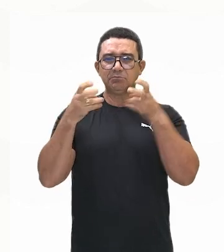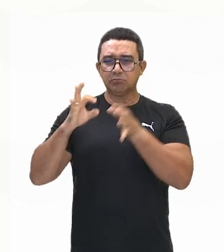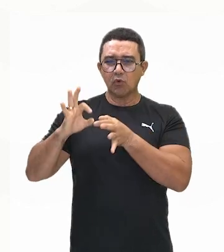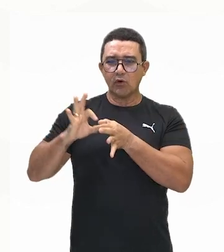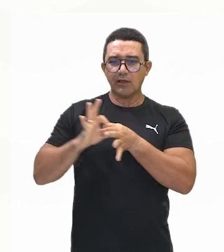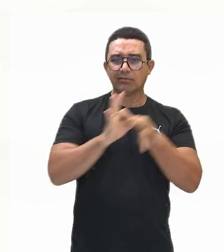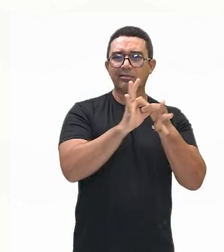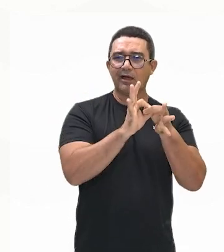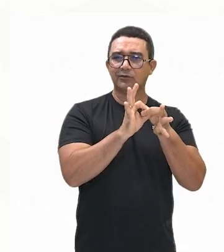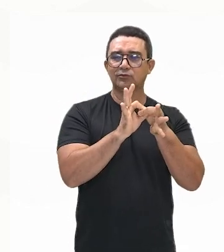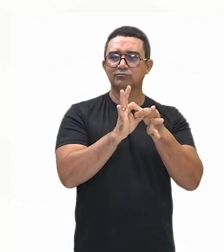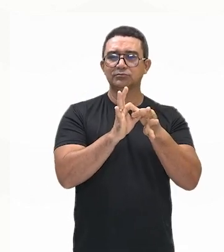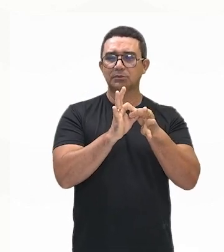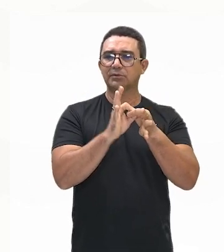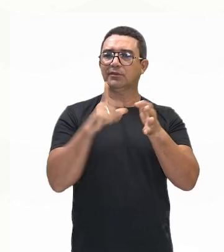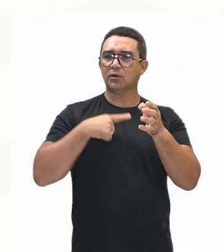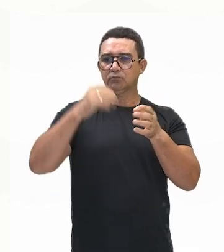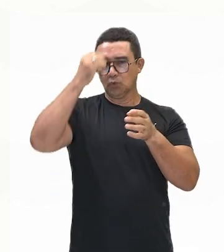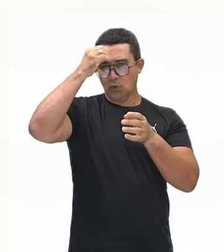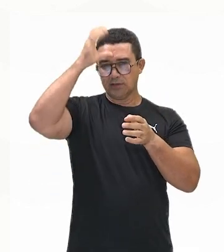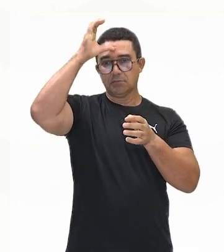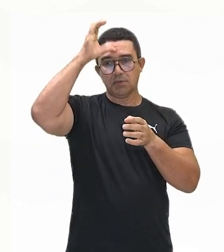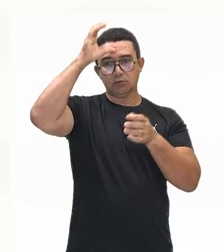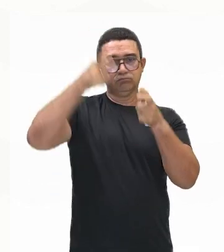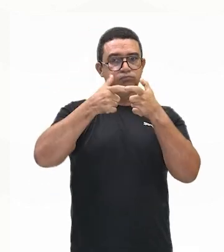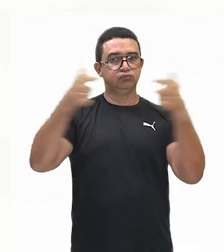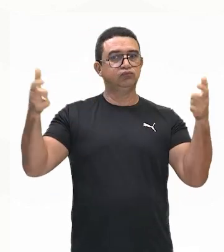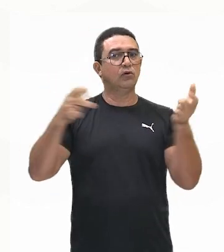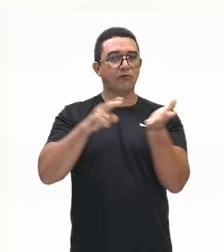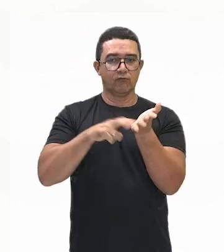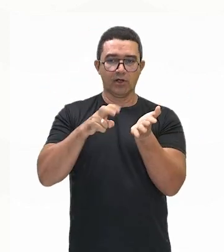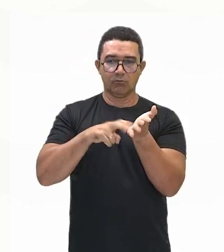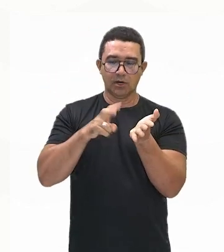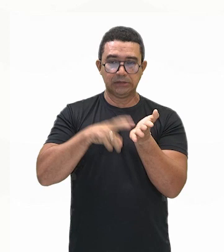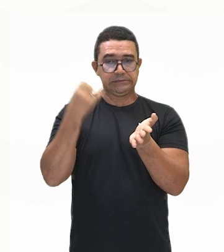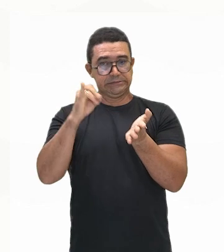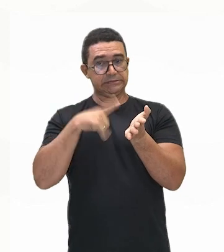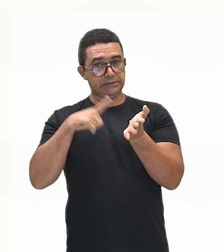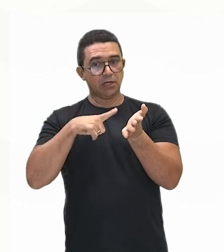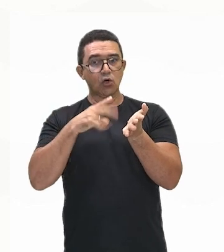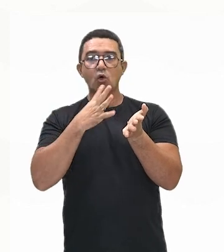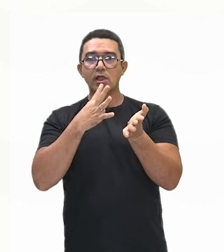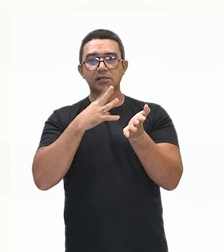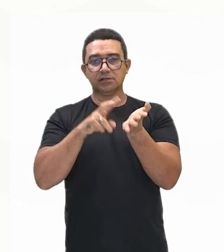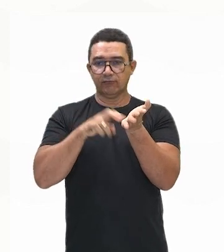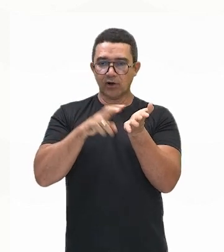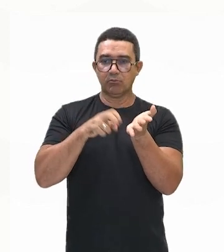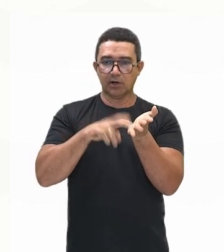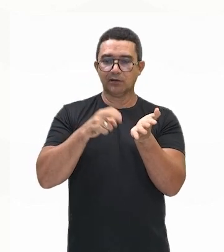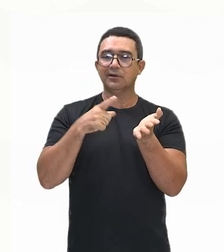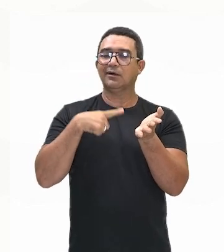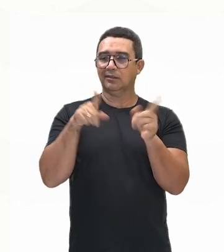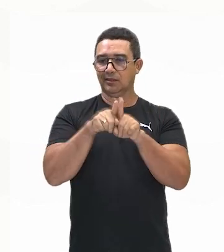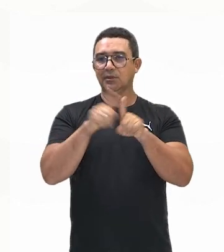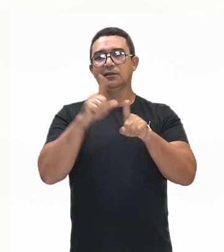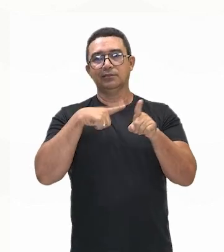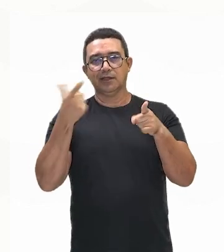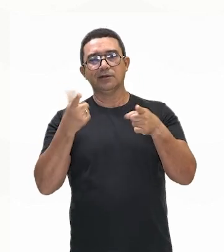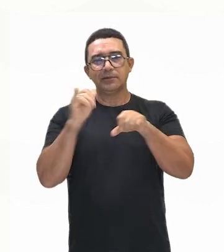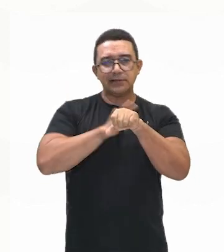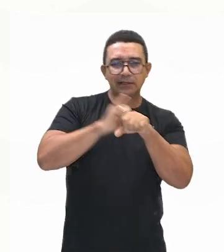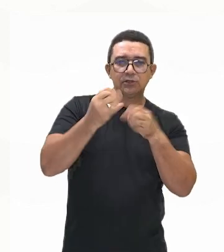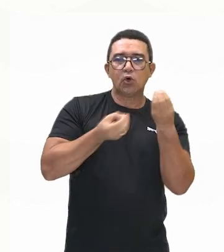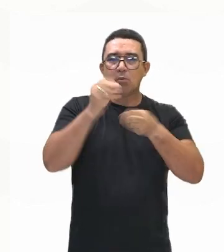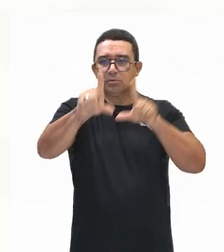conectado ali com um conhecimento amplo de vocabulário. Conhecendo o vocabulário, tendo vocabulário amplo, eu tenho recurso para